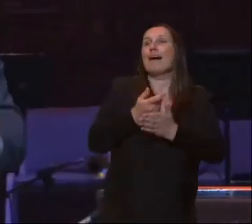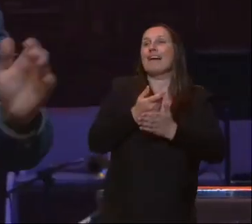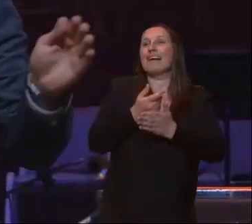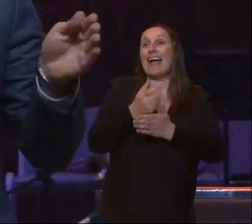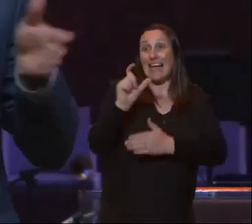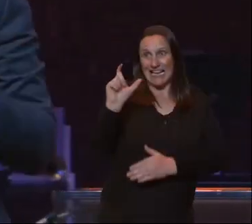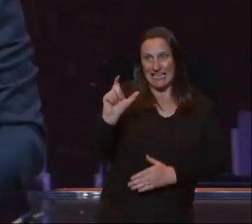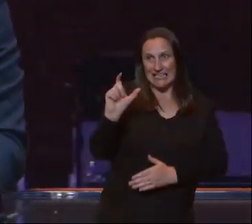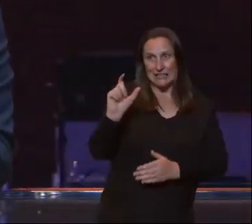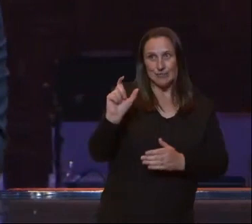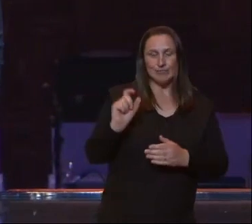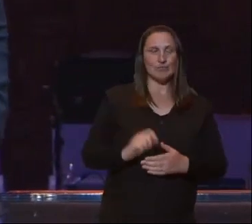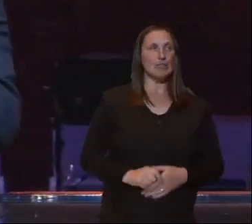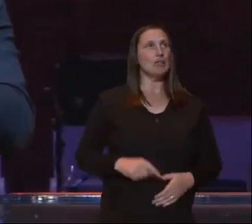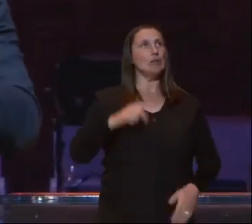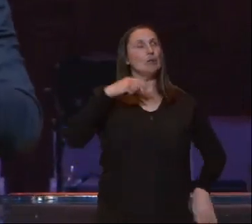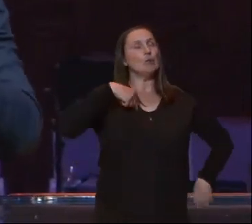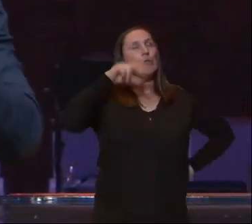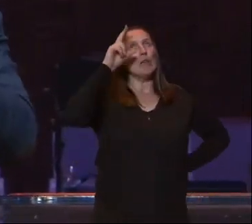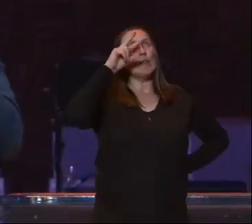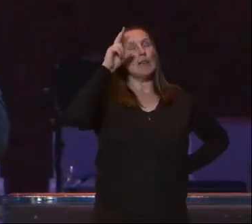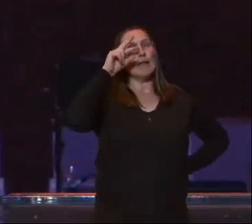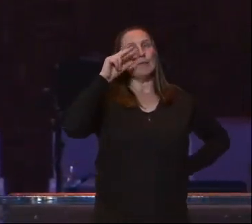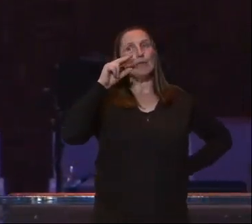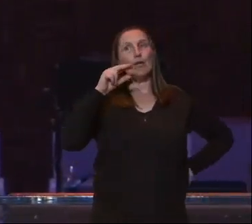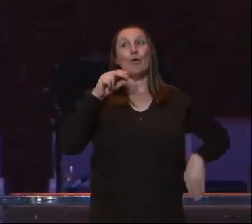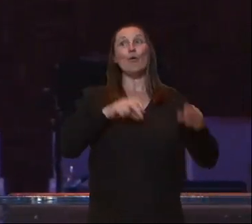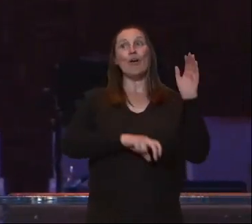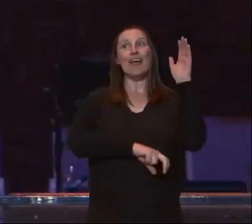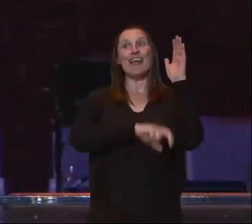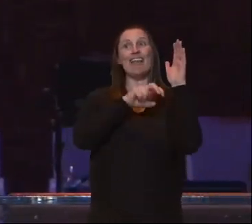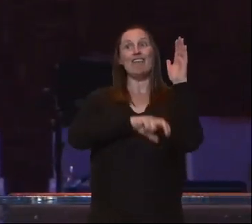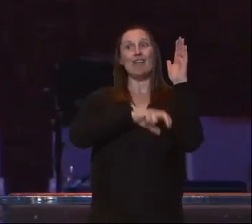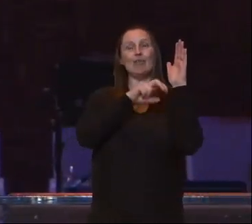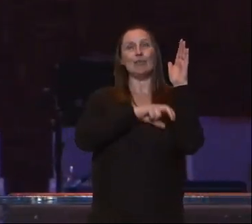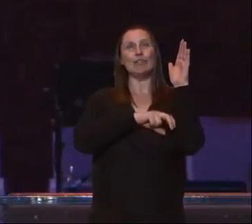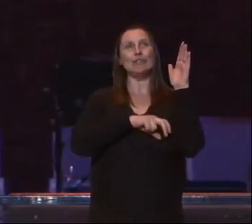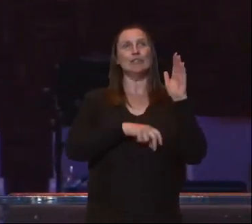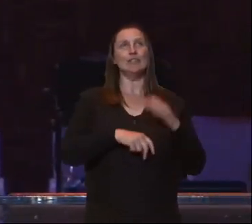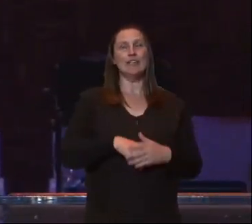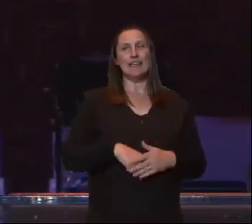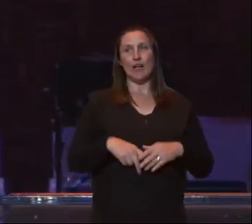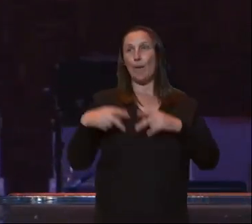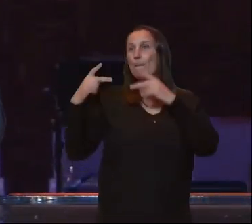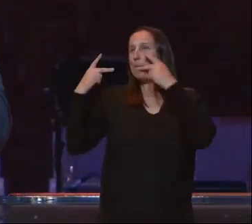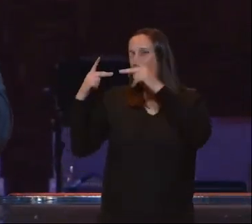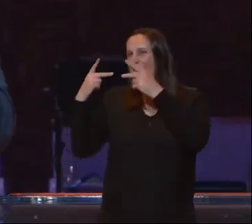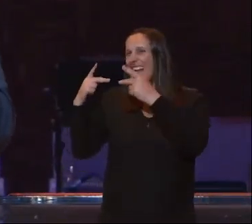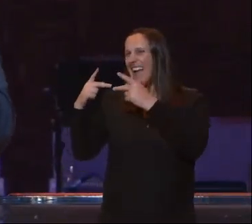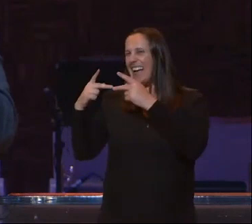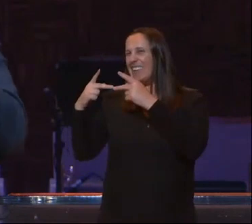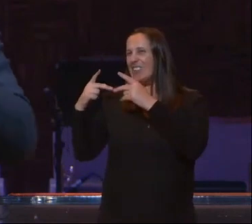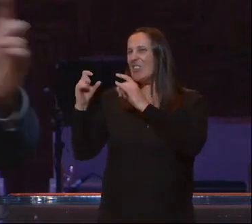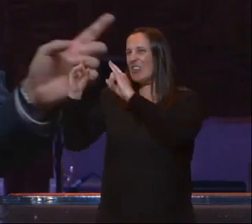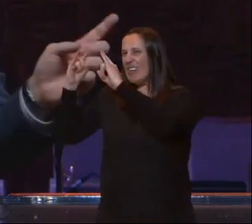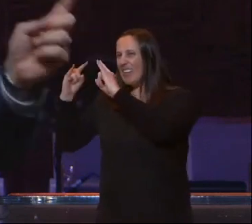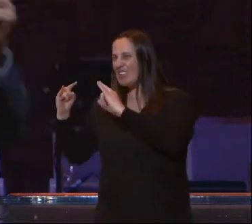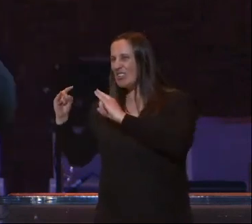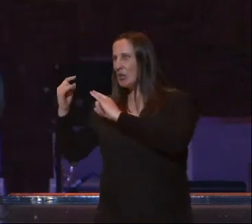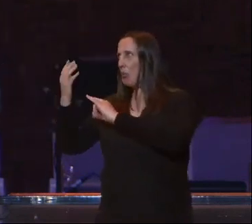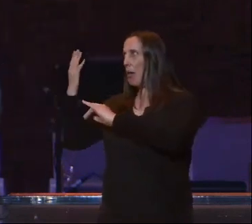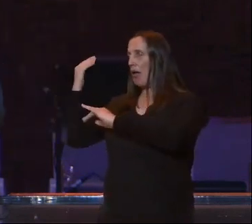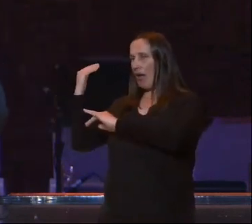crédito, eu lembro que eu entrei no elevador da igreja e eu tinha pregado alguns meses num retiro. E